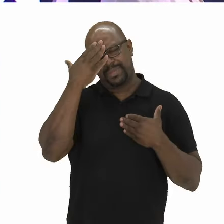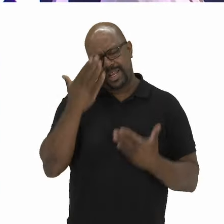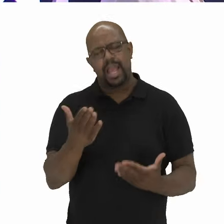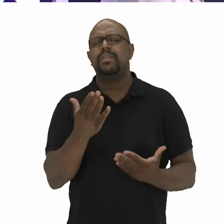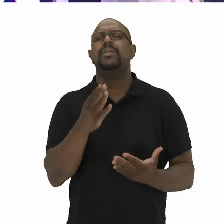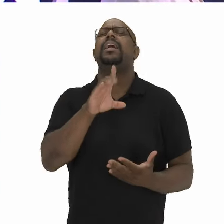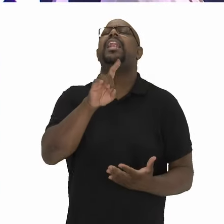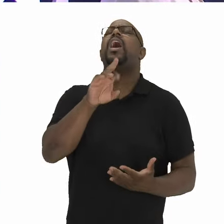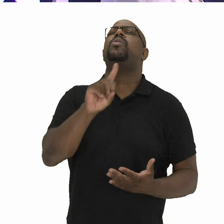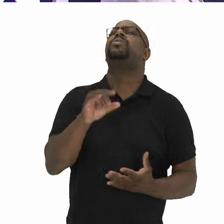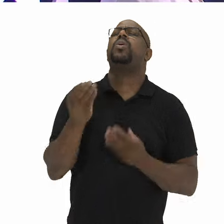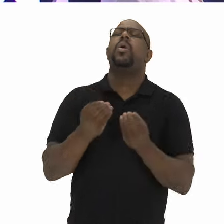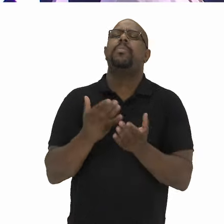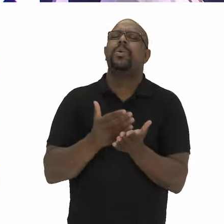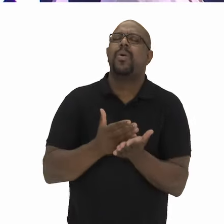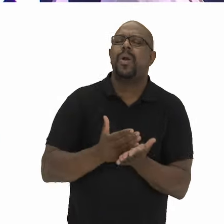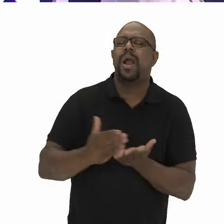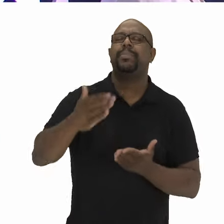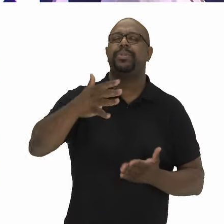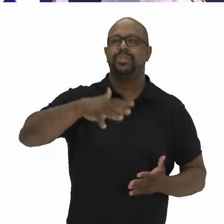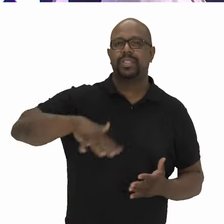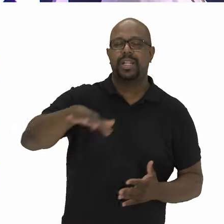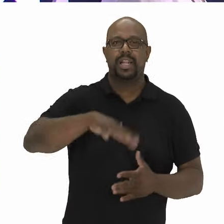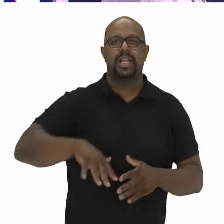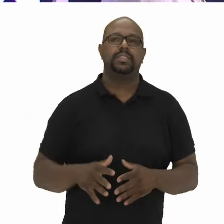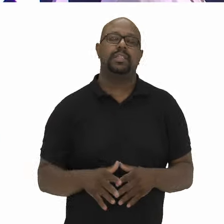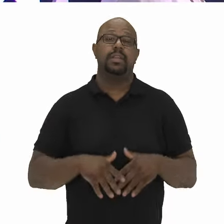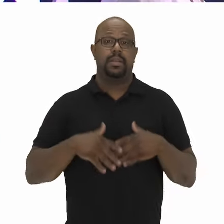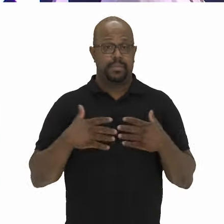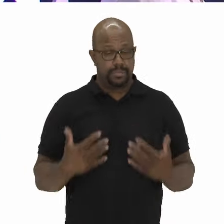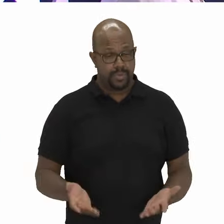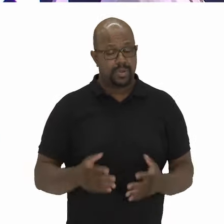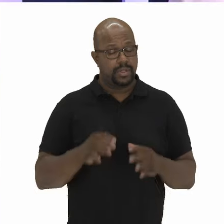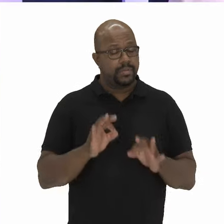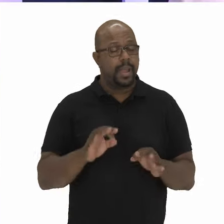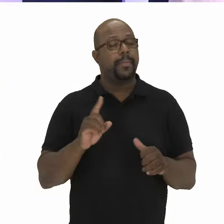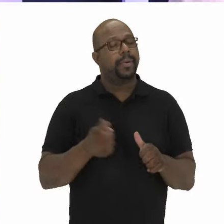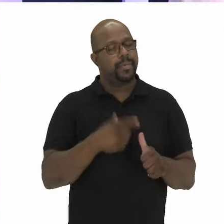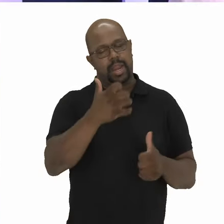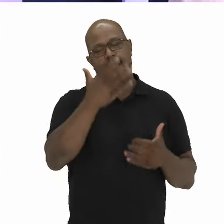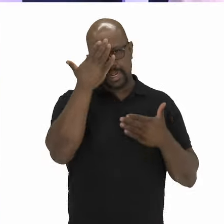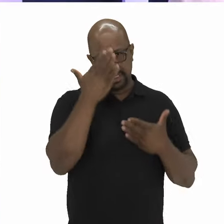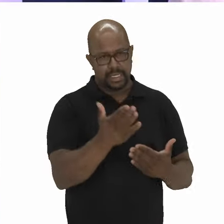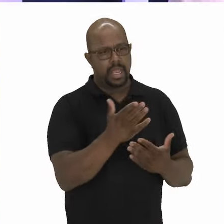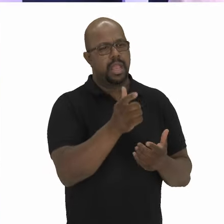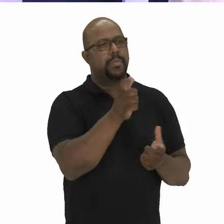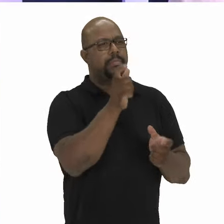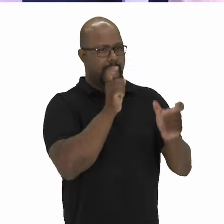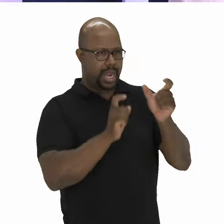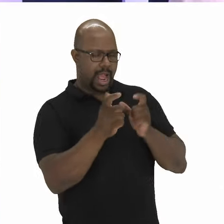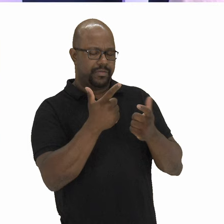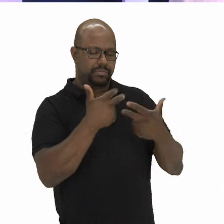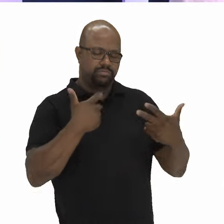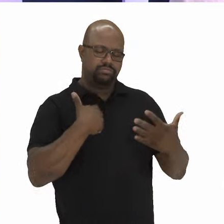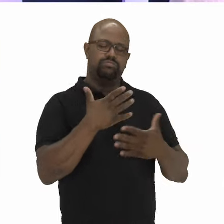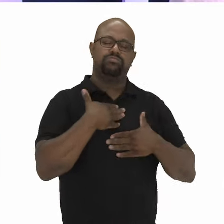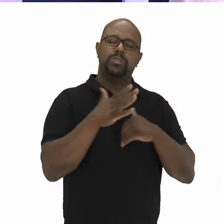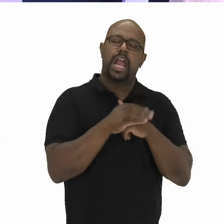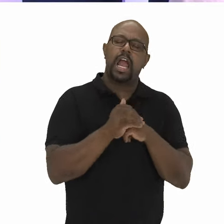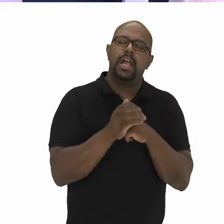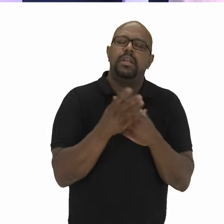Cláudia muito obrigada como é que você entrou nesse universo bom inicialmente queria agradecer as suas palavras eu fiquei muito